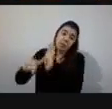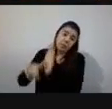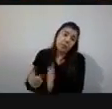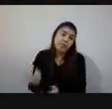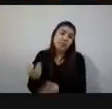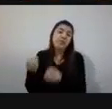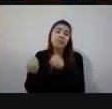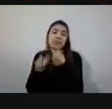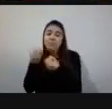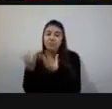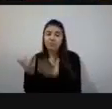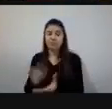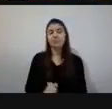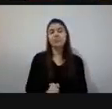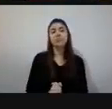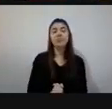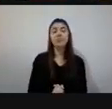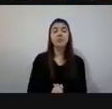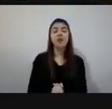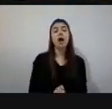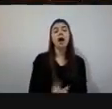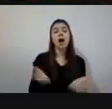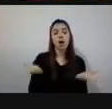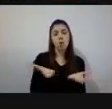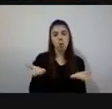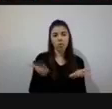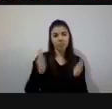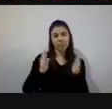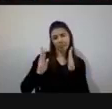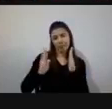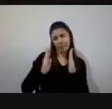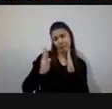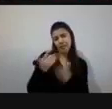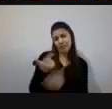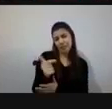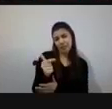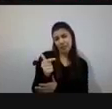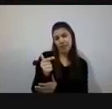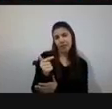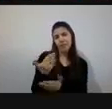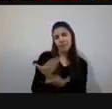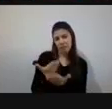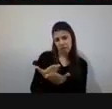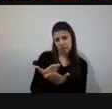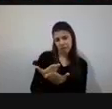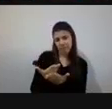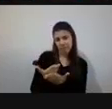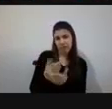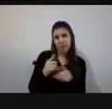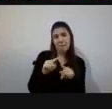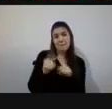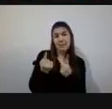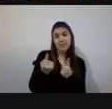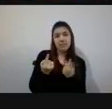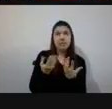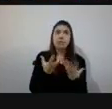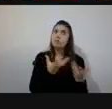não tem aula, né? Porque boa parte das violências, infelizmente, ocorrem dentro de casa. É cerca